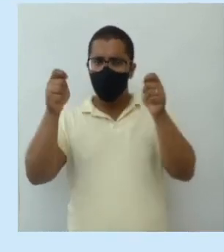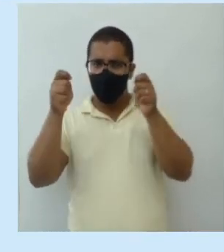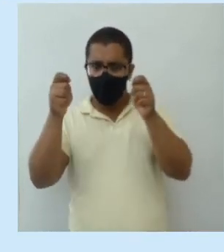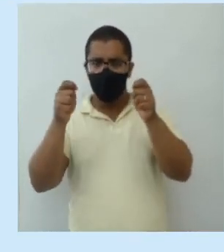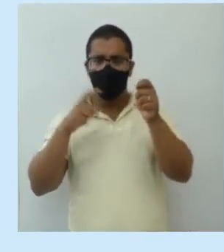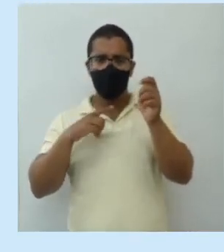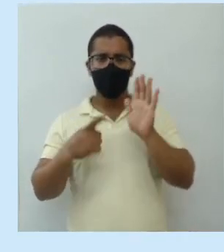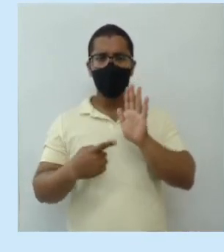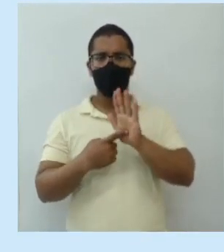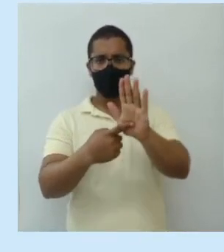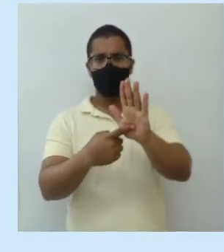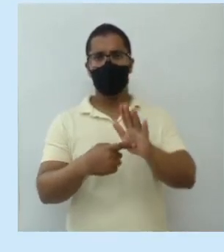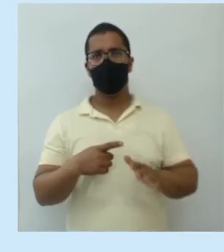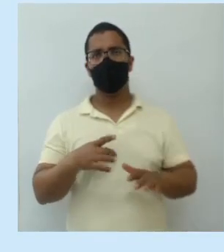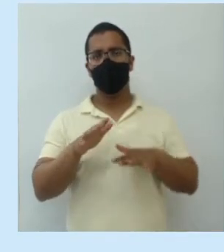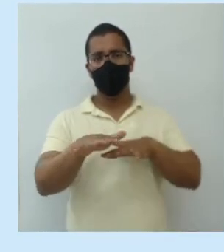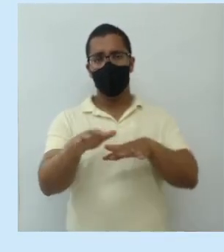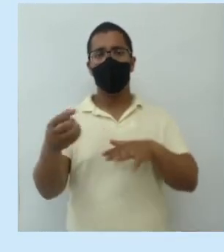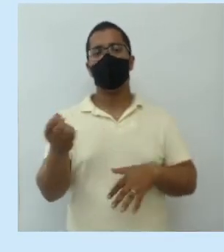novos movimentos.